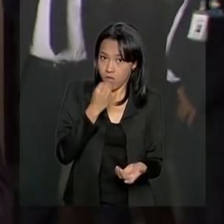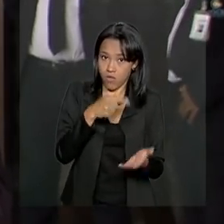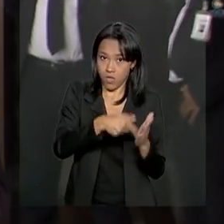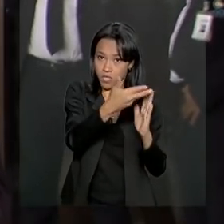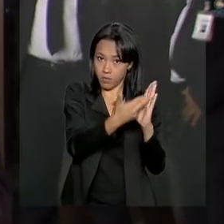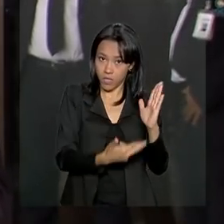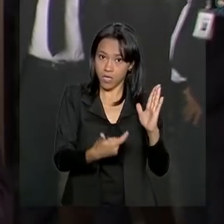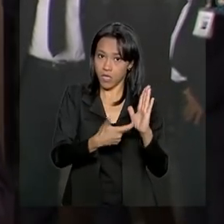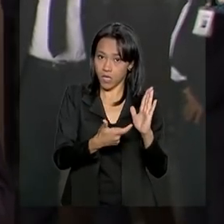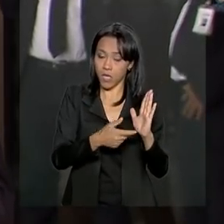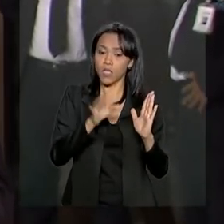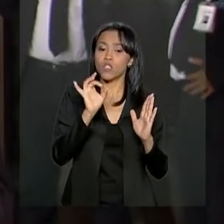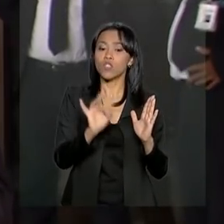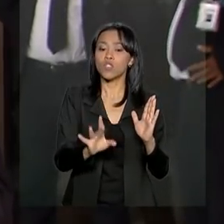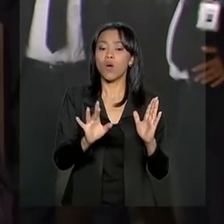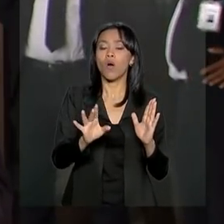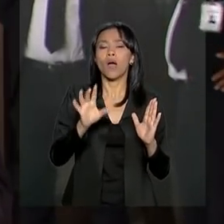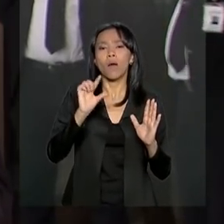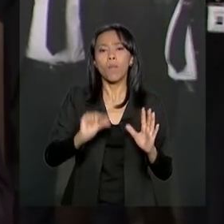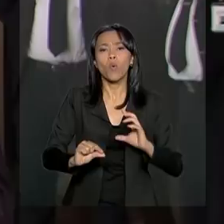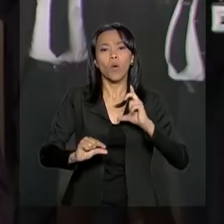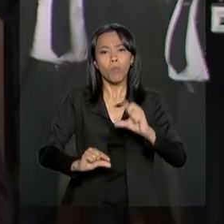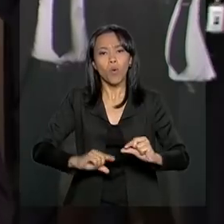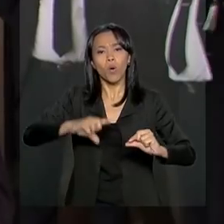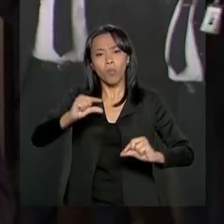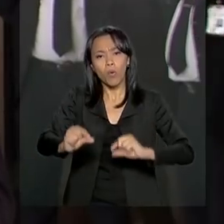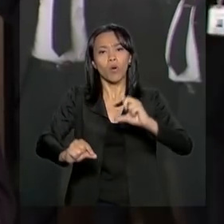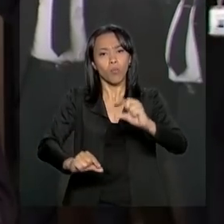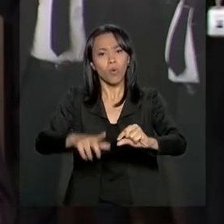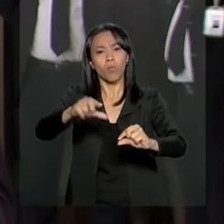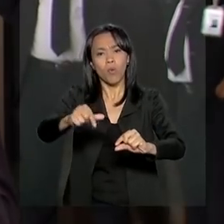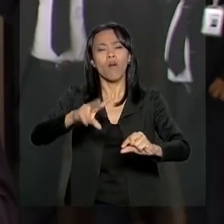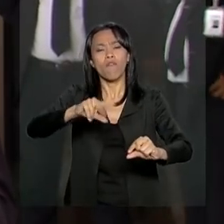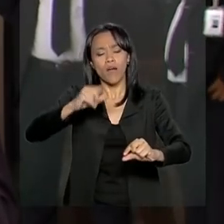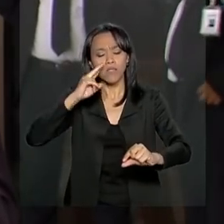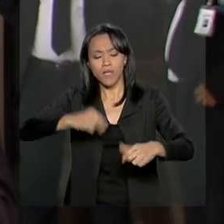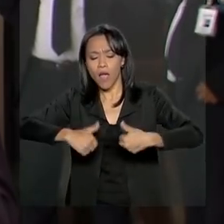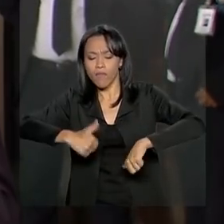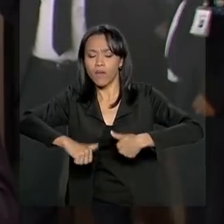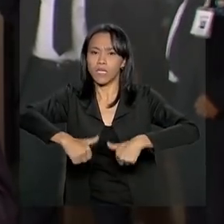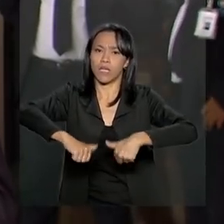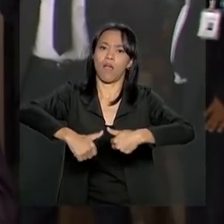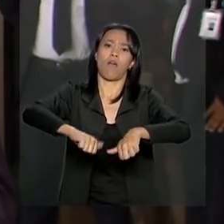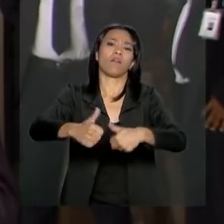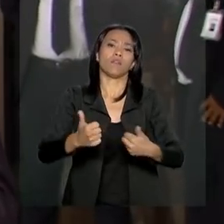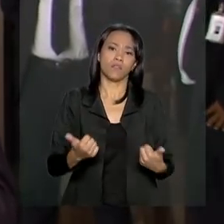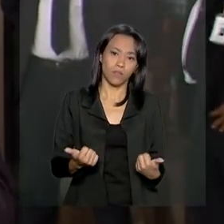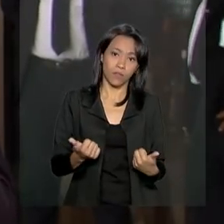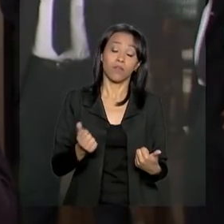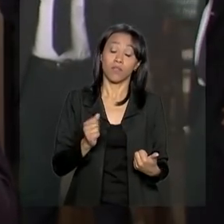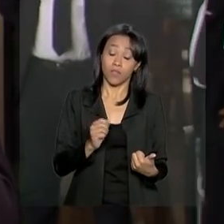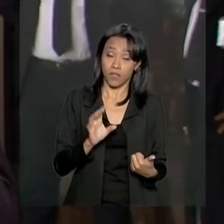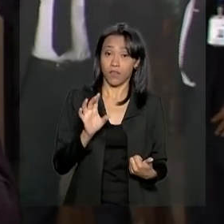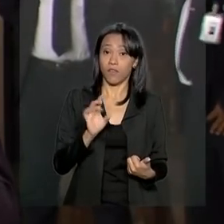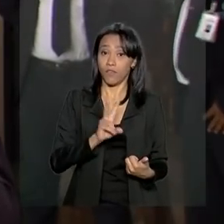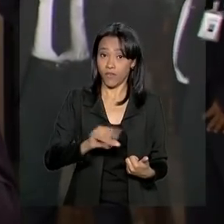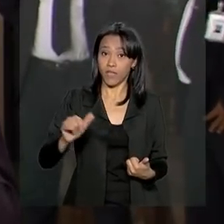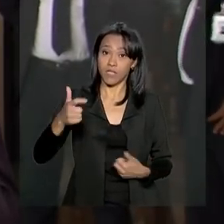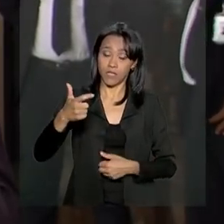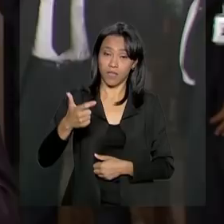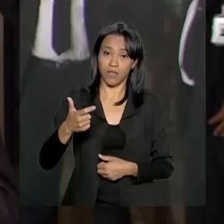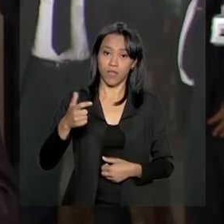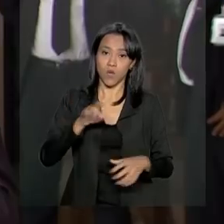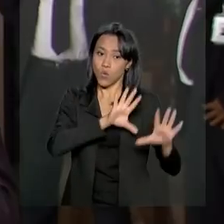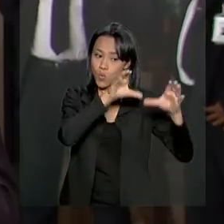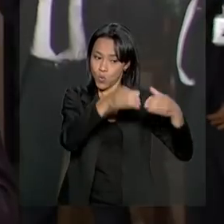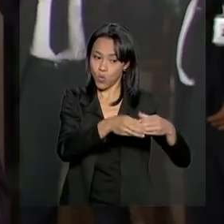boletim, acontecerá de maneira paulatina, será avaliada diariamente e deve ocorrer apenas no momento que a